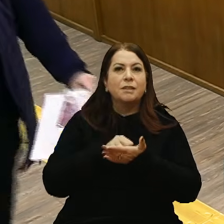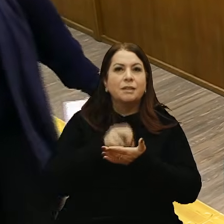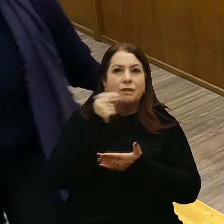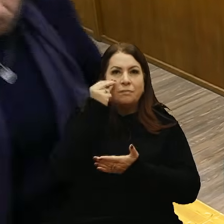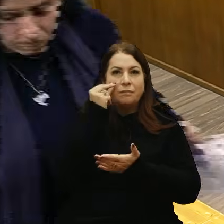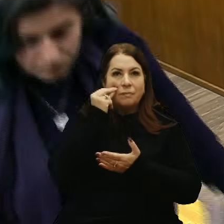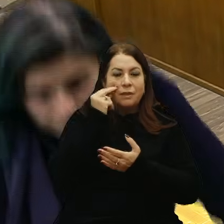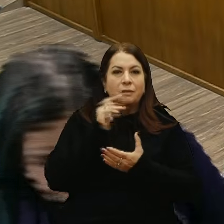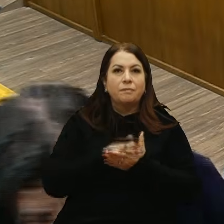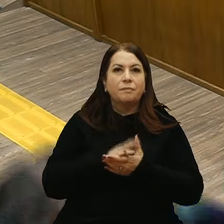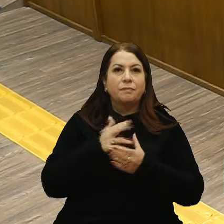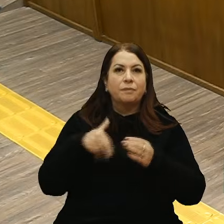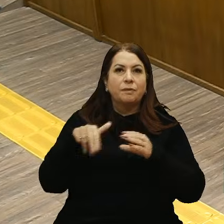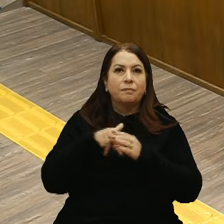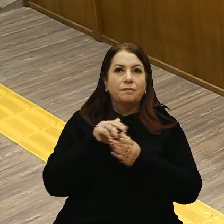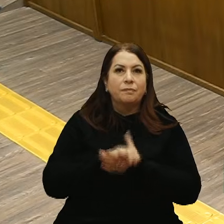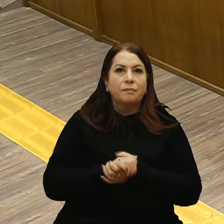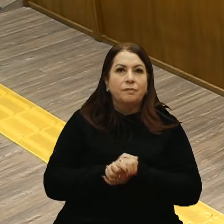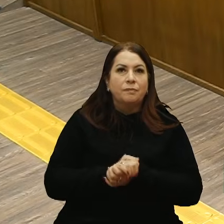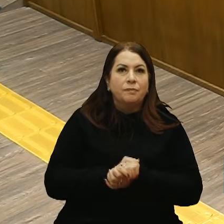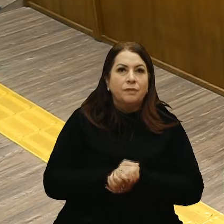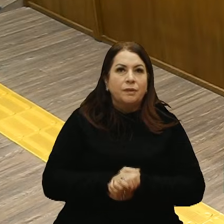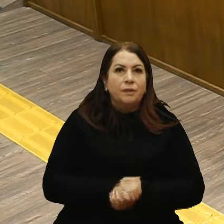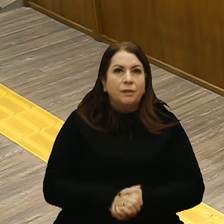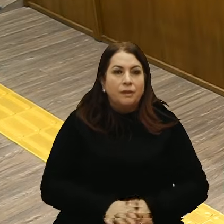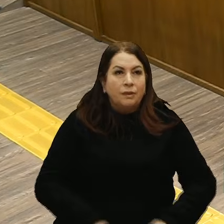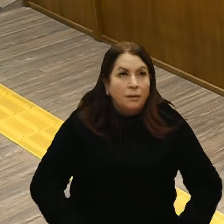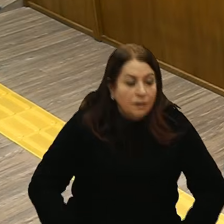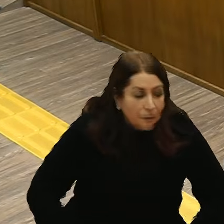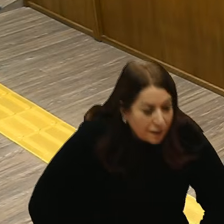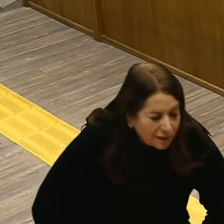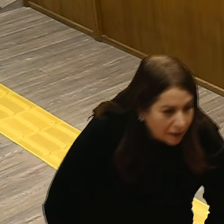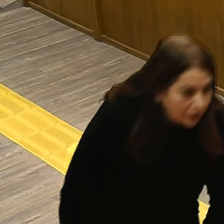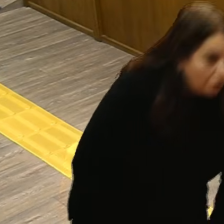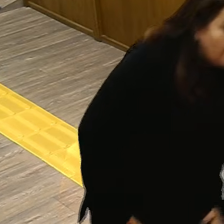Cláudio Libardi, da tribuna. Não precisa aqui, obrigado.